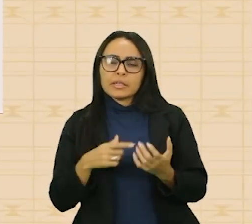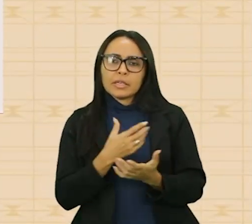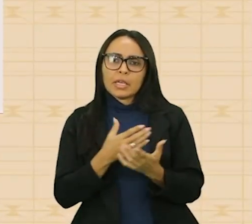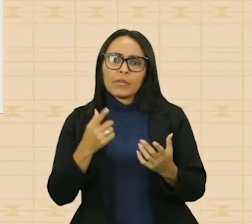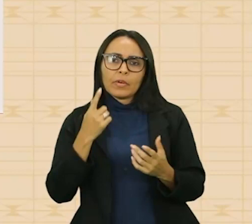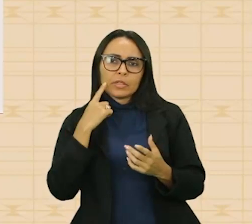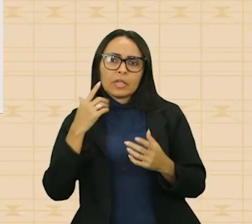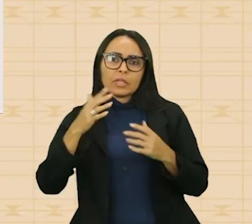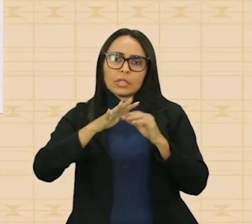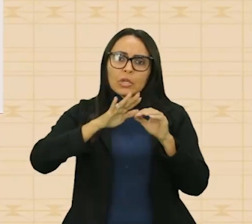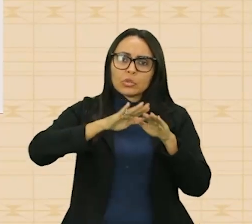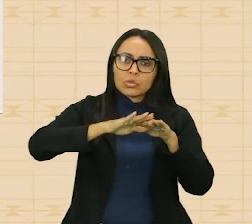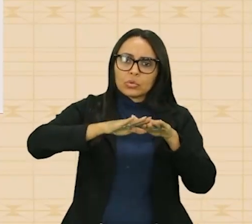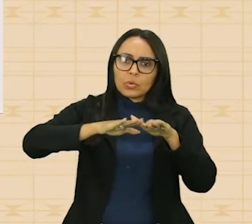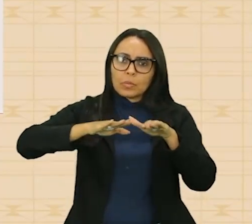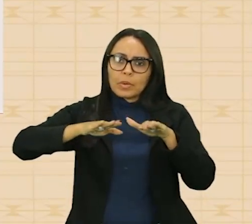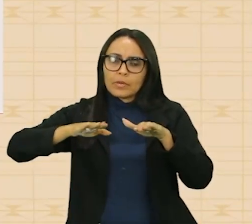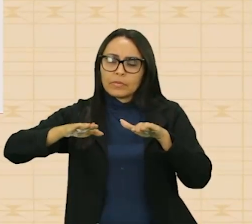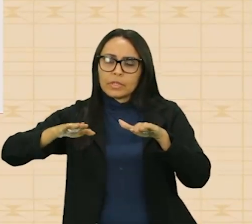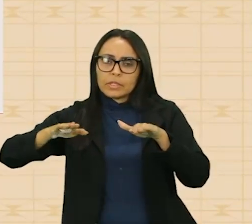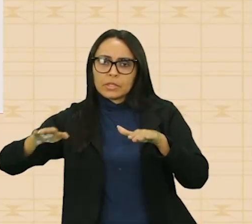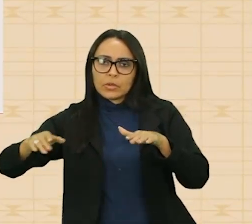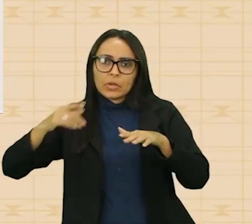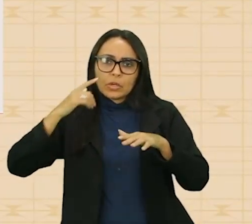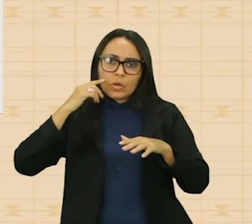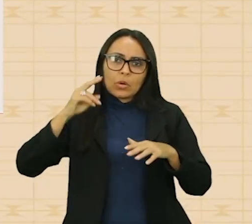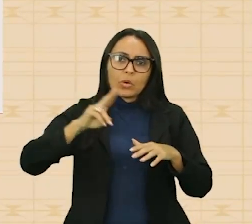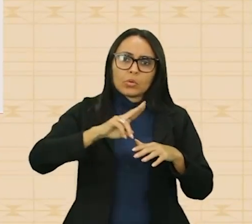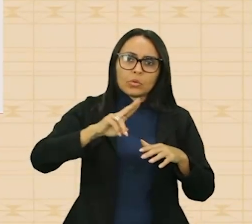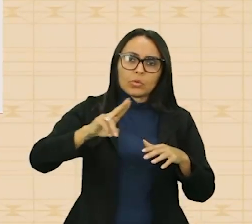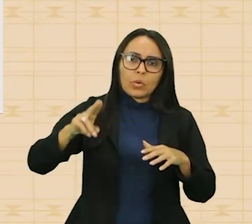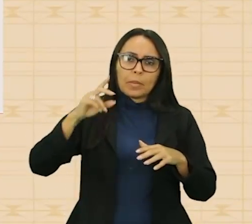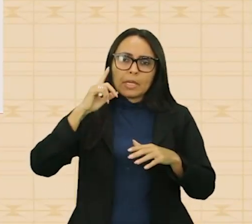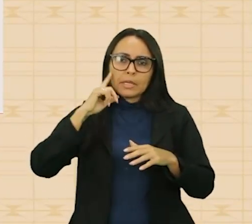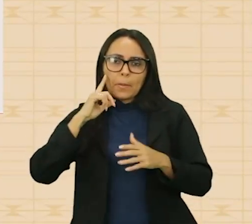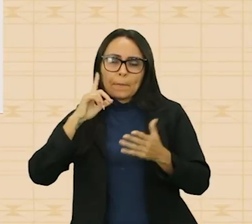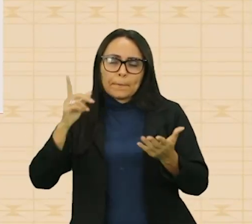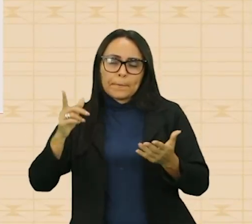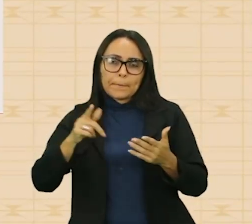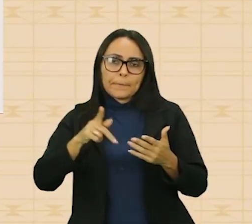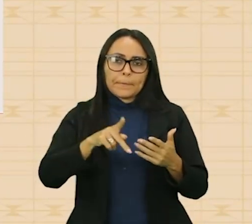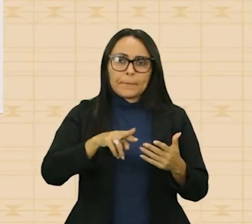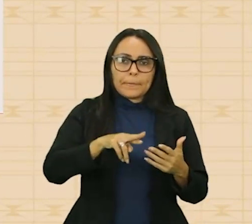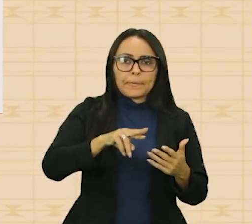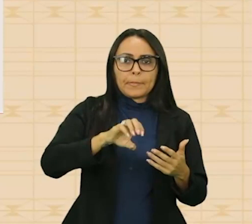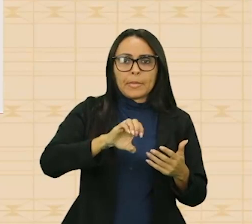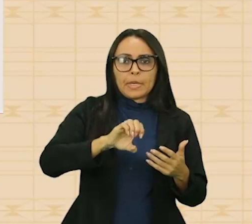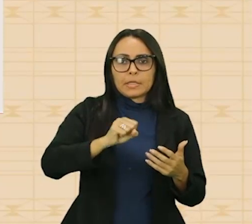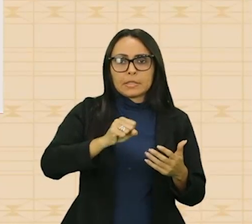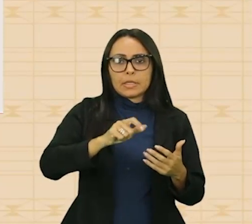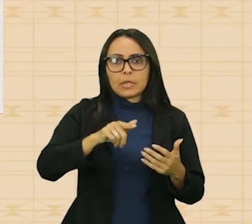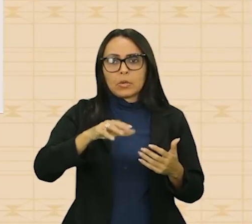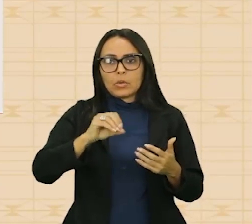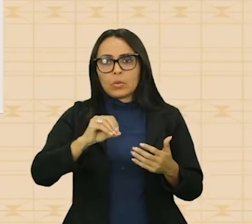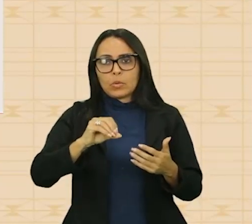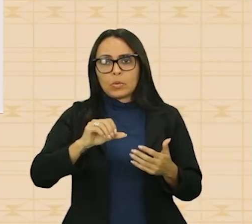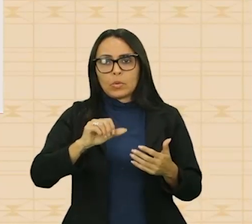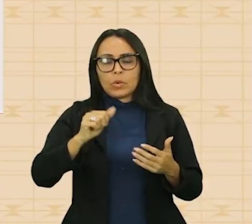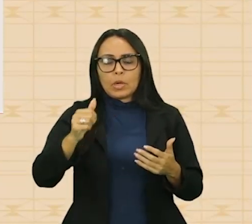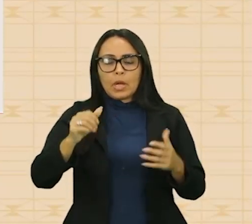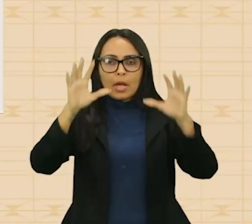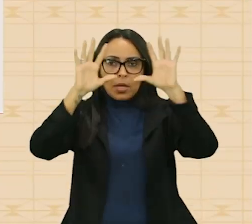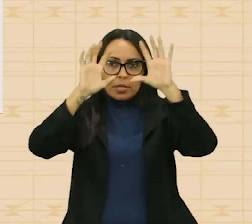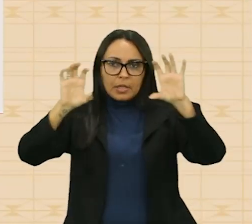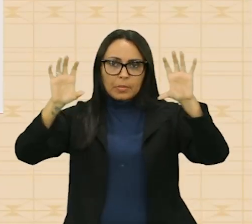sobre a superfície é o que nós chamamos de pressão atmosférica. Agora pense comigo. Se você está no lugar de